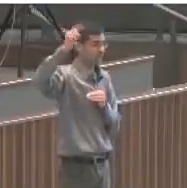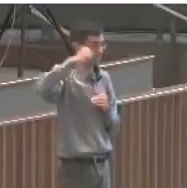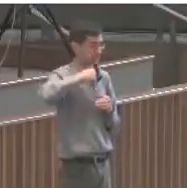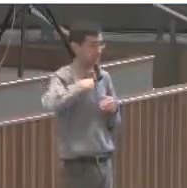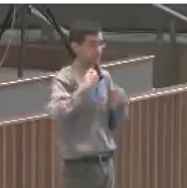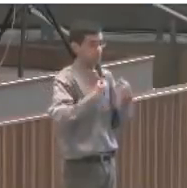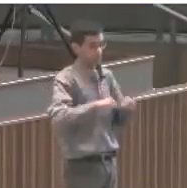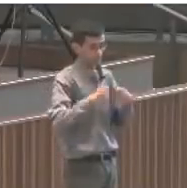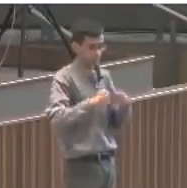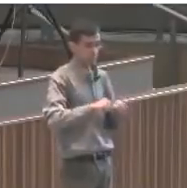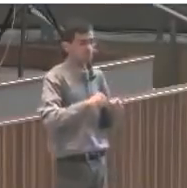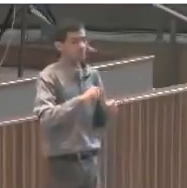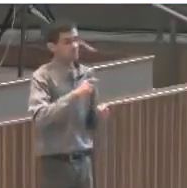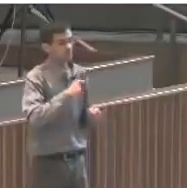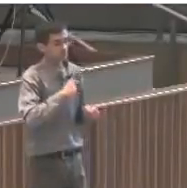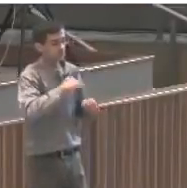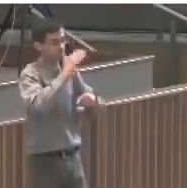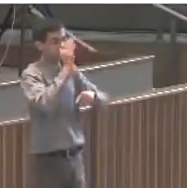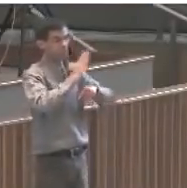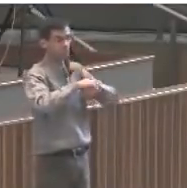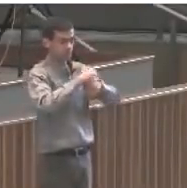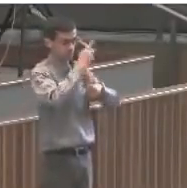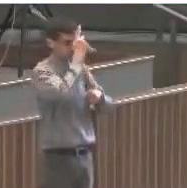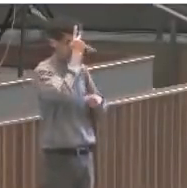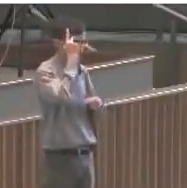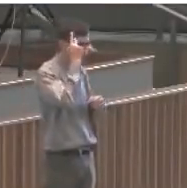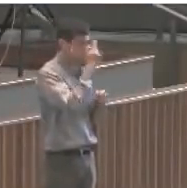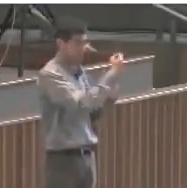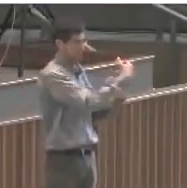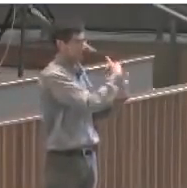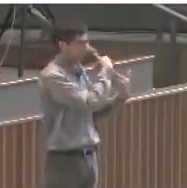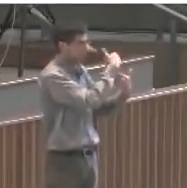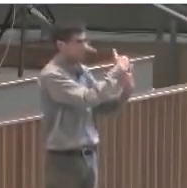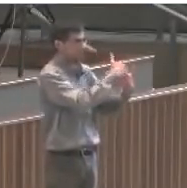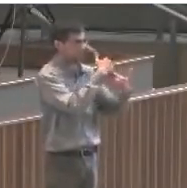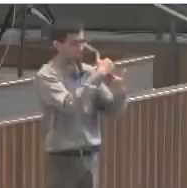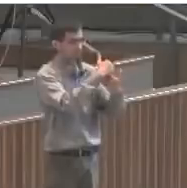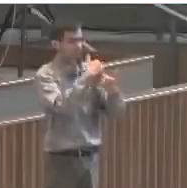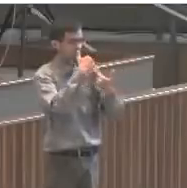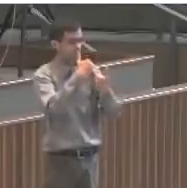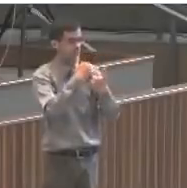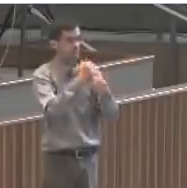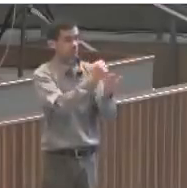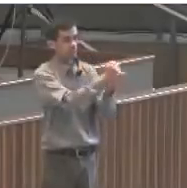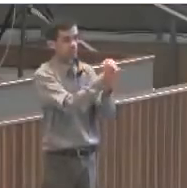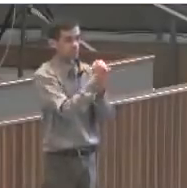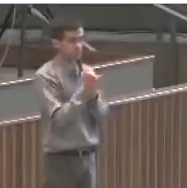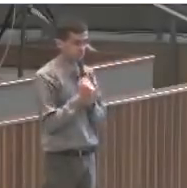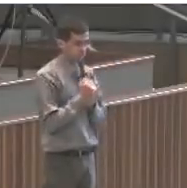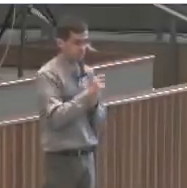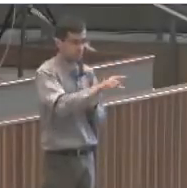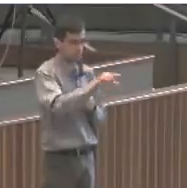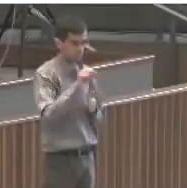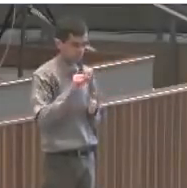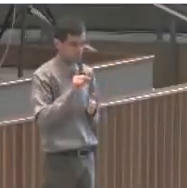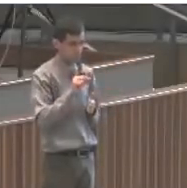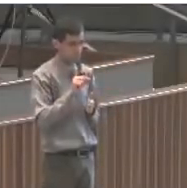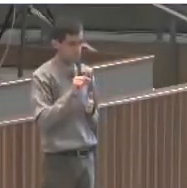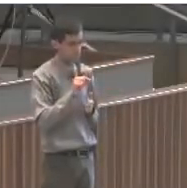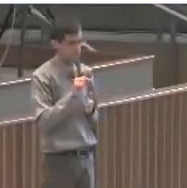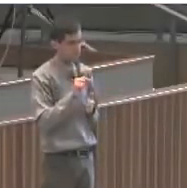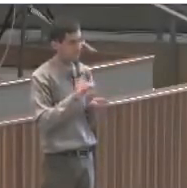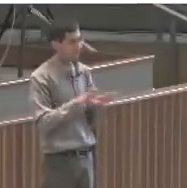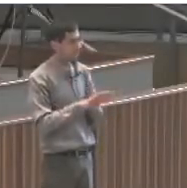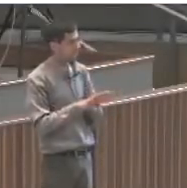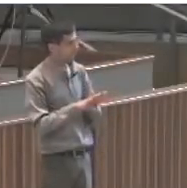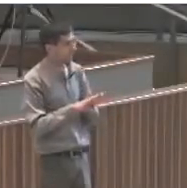ter outros elementos para tomar a minha decisão a última aspecto o que ele coloca